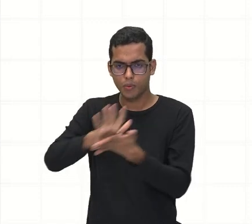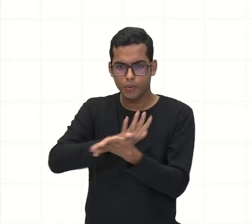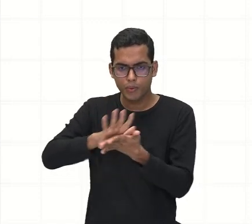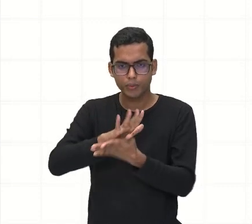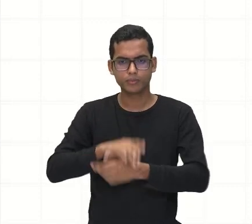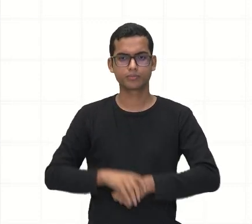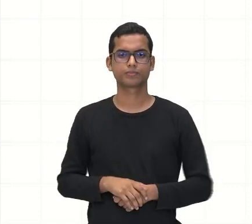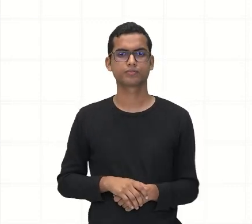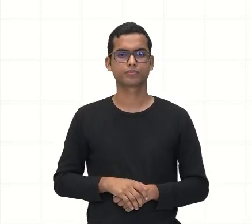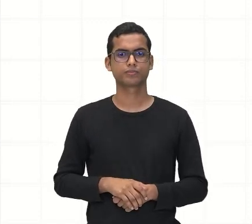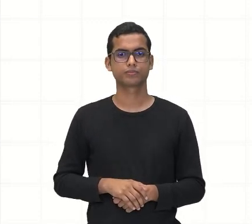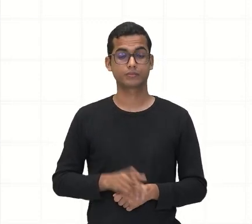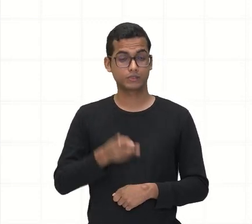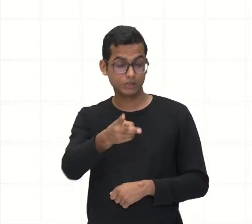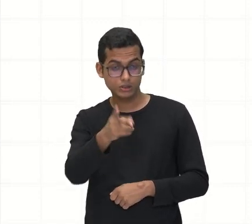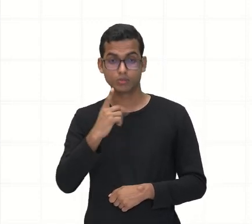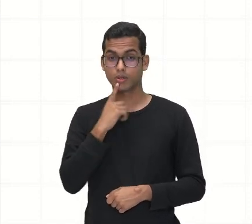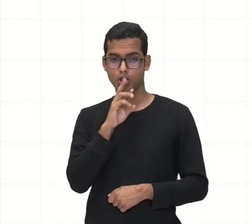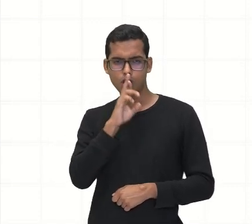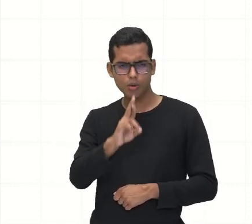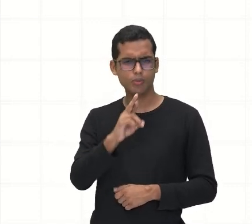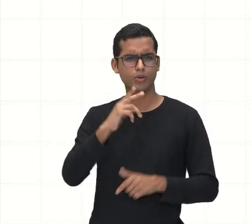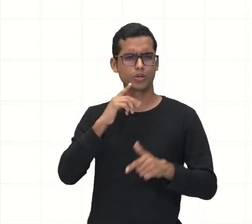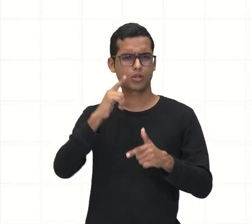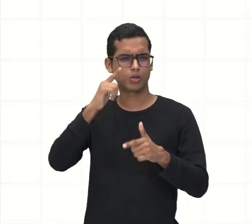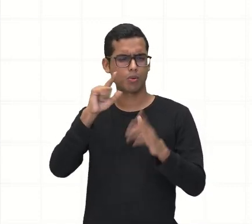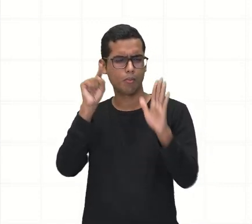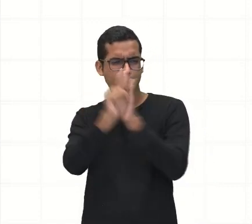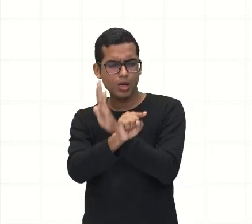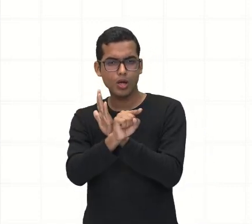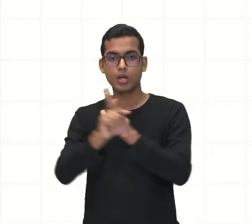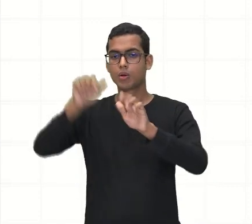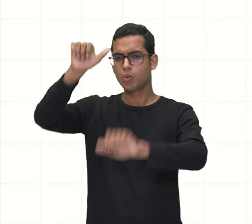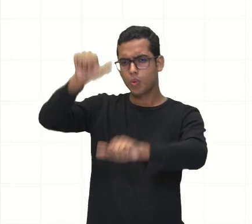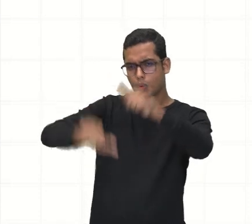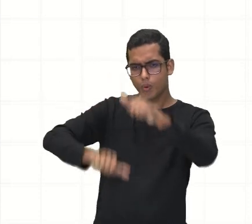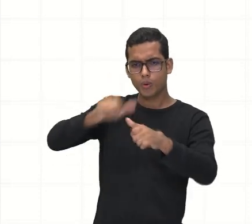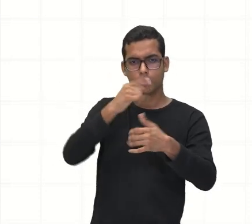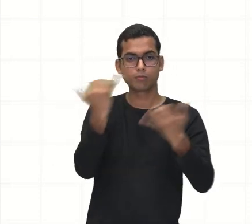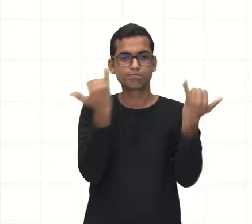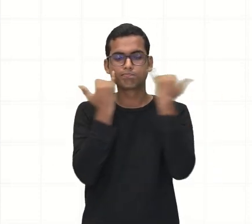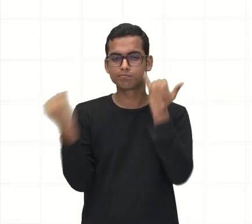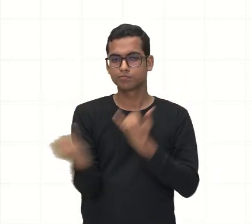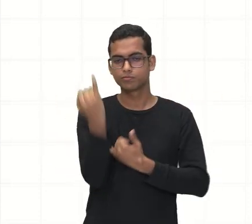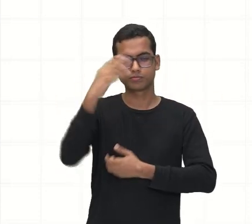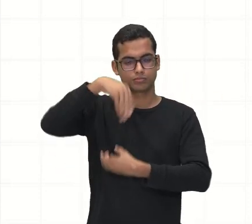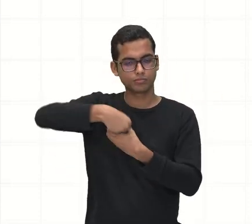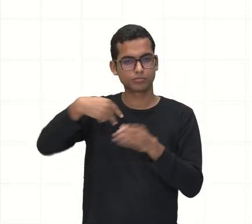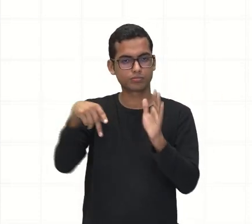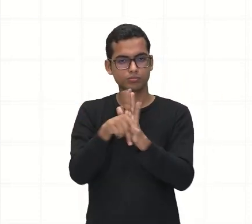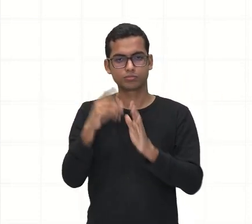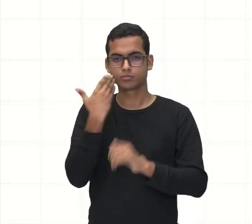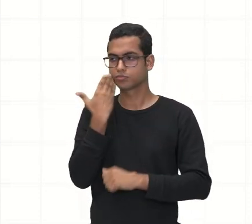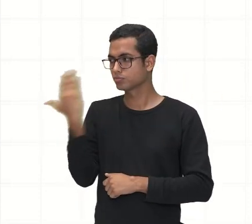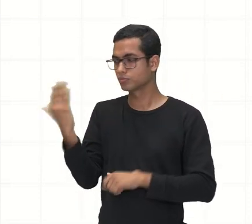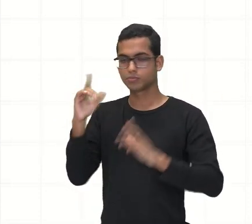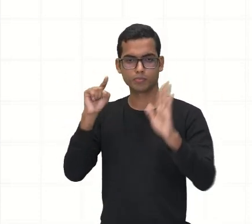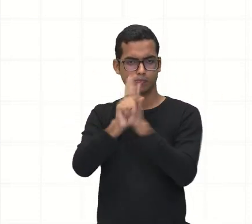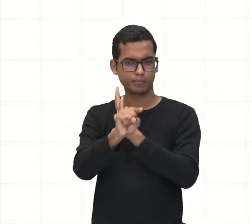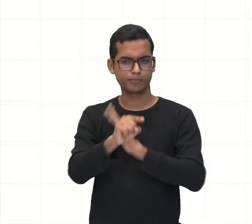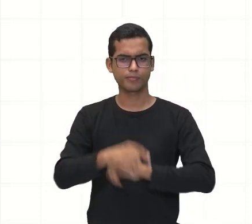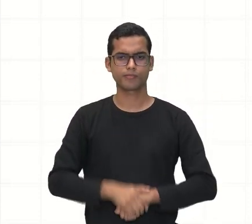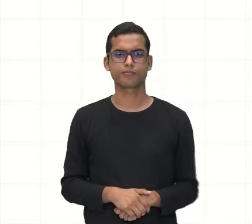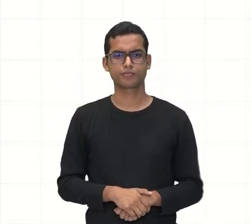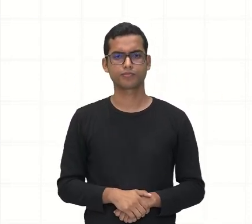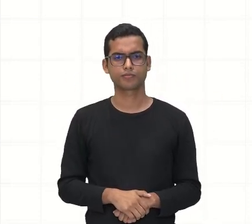problema, temos que analisar, destacar aquilo que é importante na questão, tá bom? Então, retomando aqui o nosso enunciado.